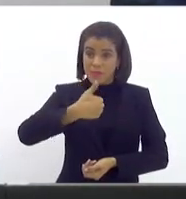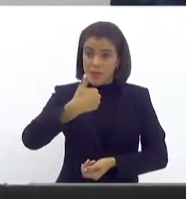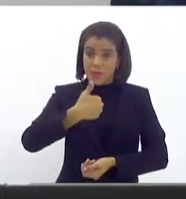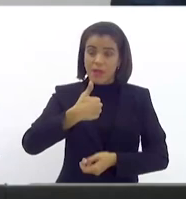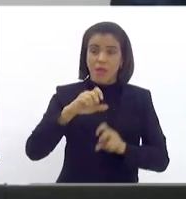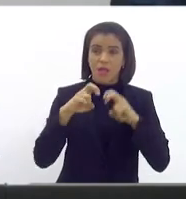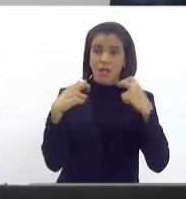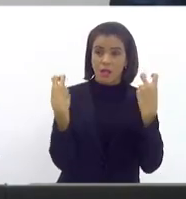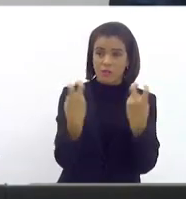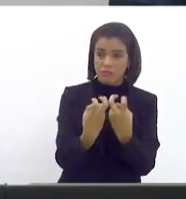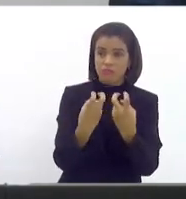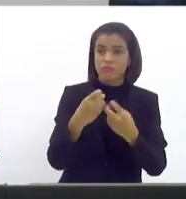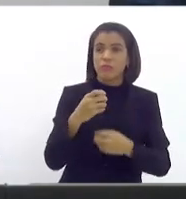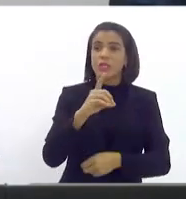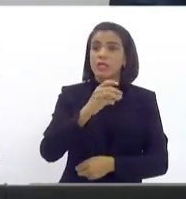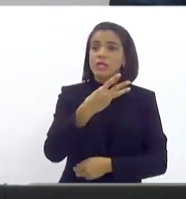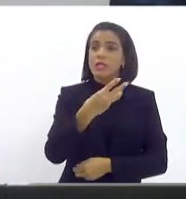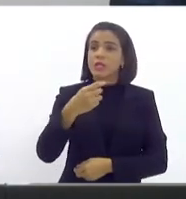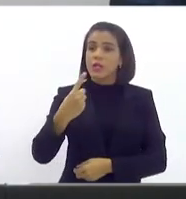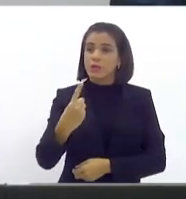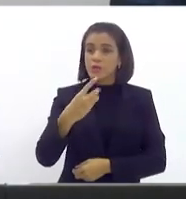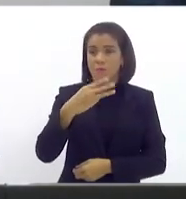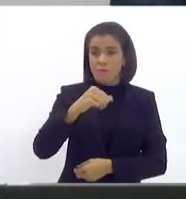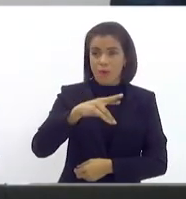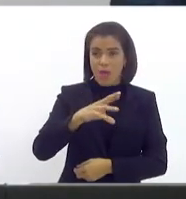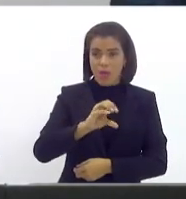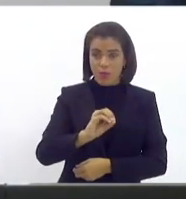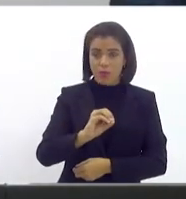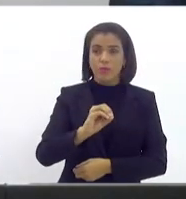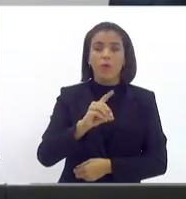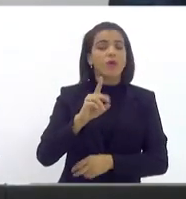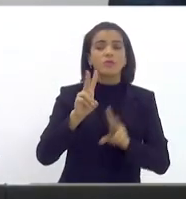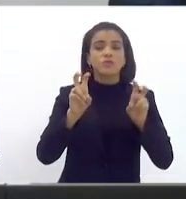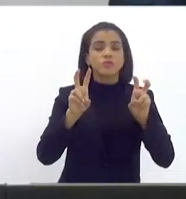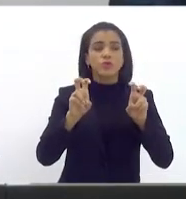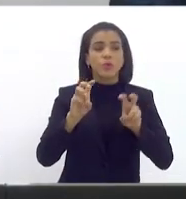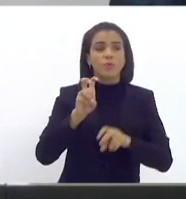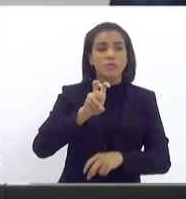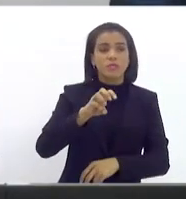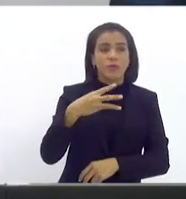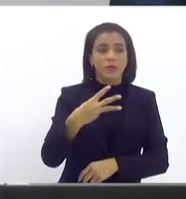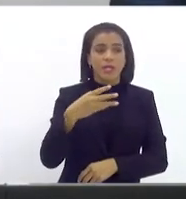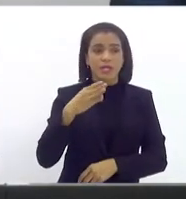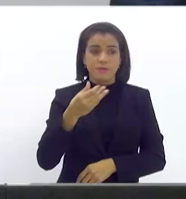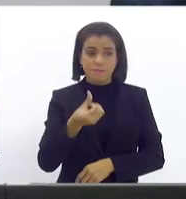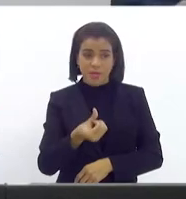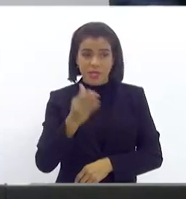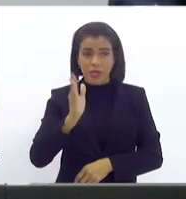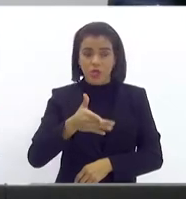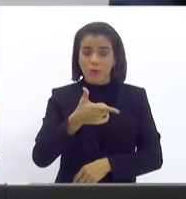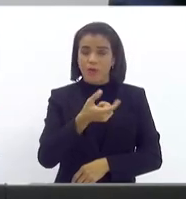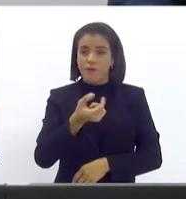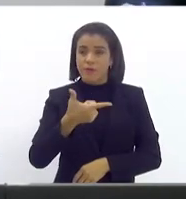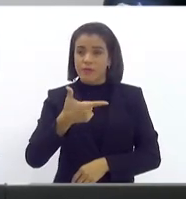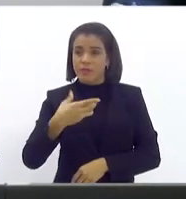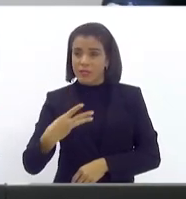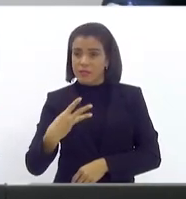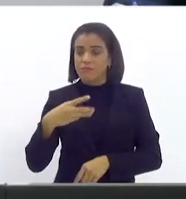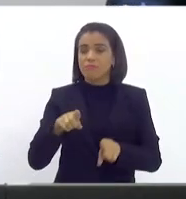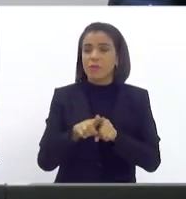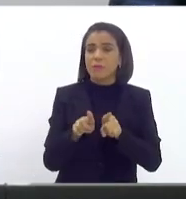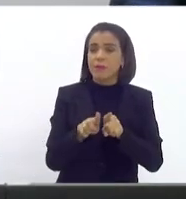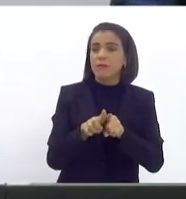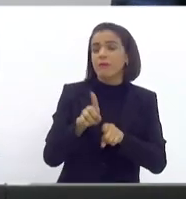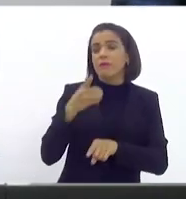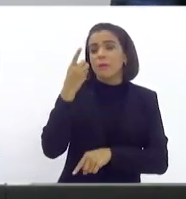ordinária, ocorrida em 31 de maio de 23. Trata-se do projeto de lei 536 de 23, de autoria do deputado Carlinhos BNH e Índia Armelau,